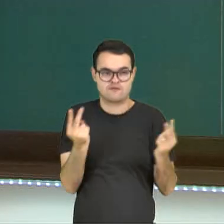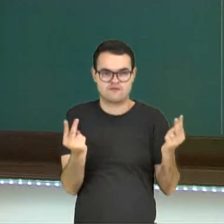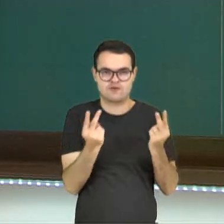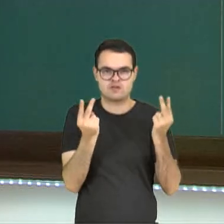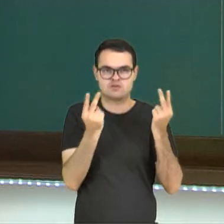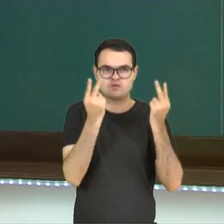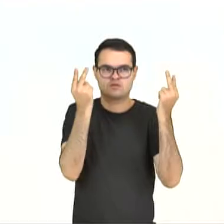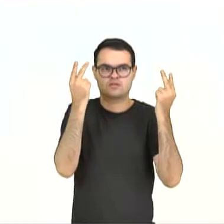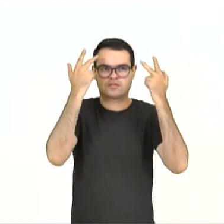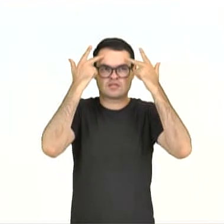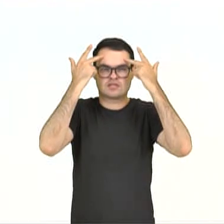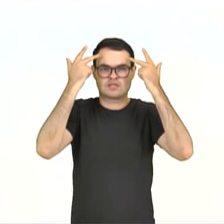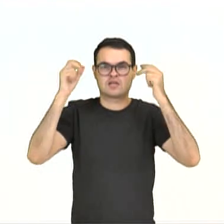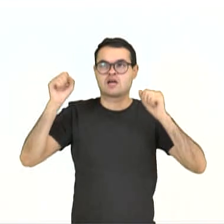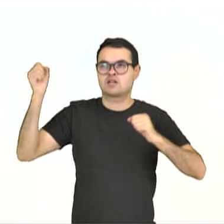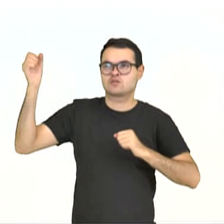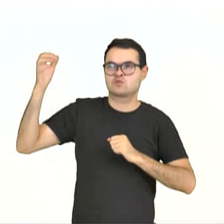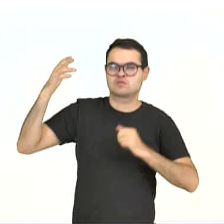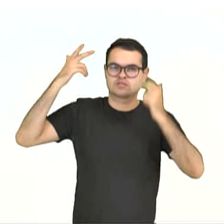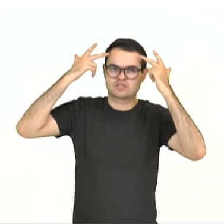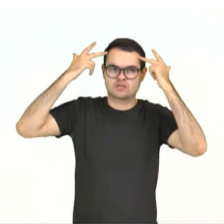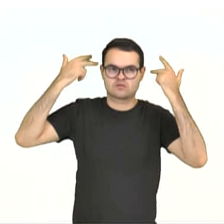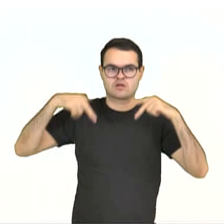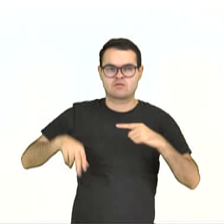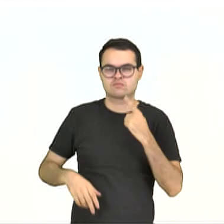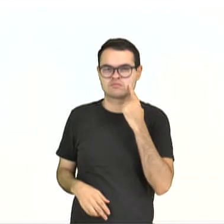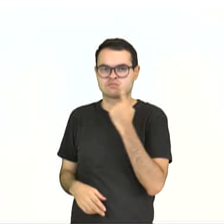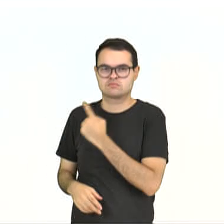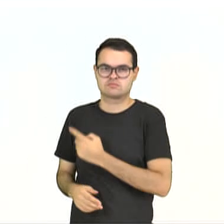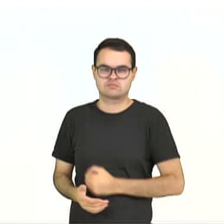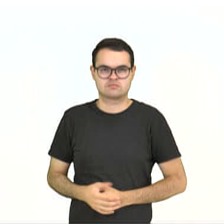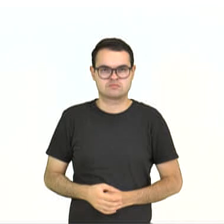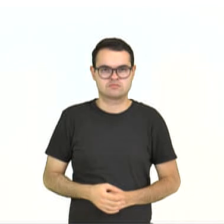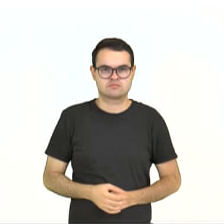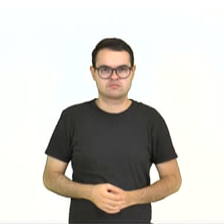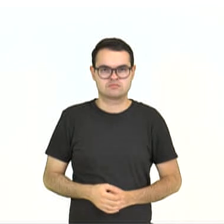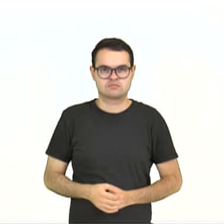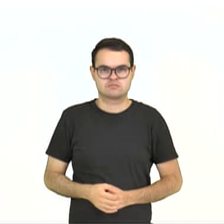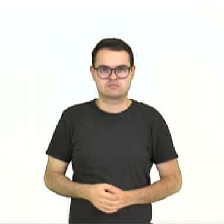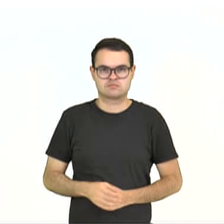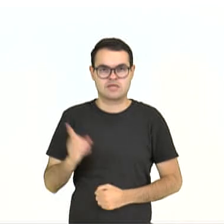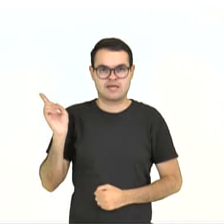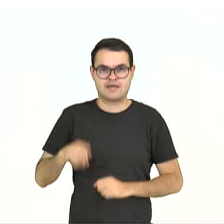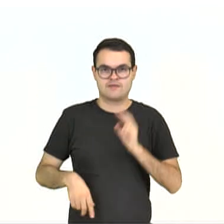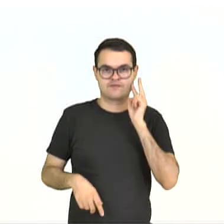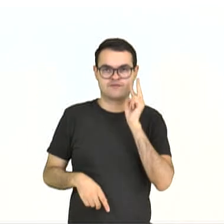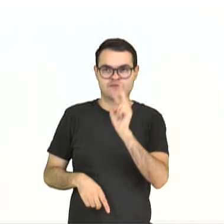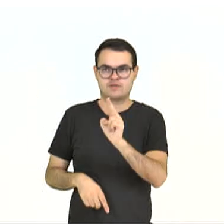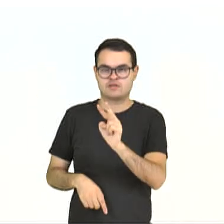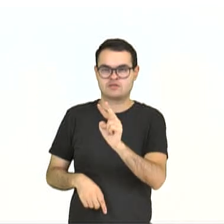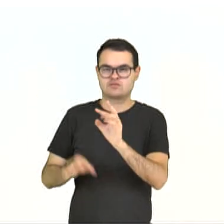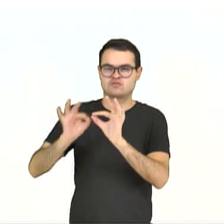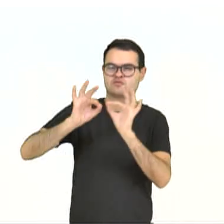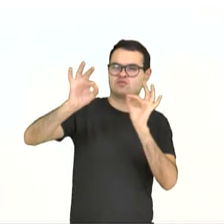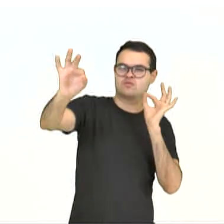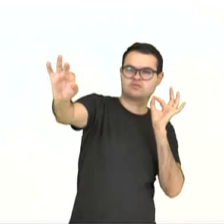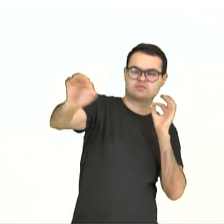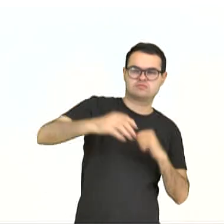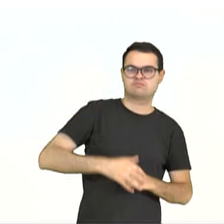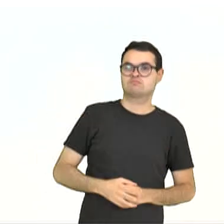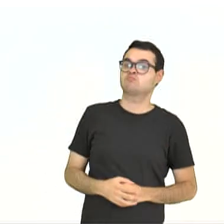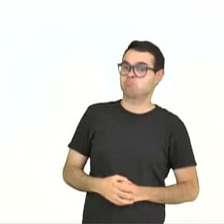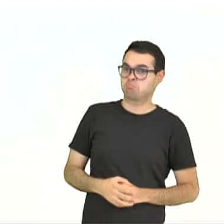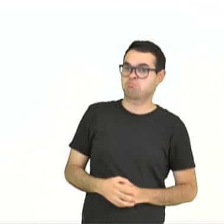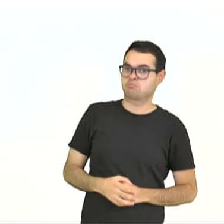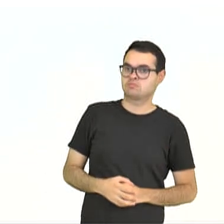da luz natural. A gente vê, né, são obras para ver de longe. De perto, a gente vê as